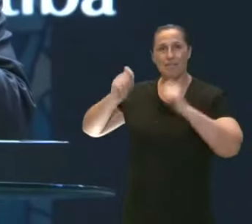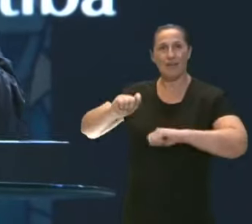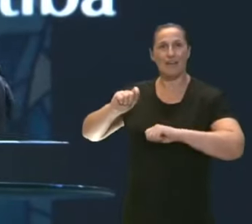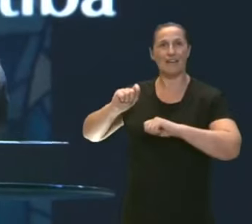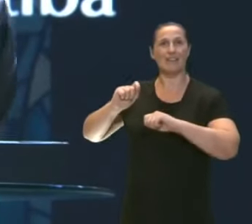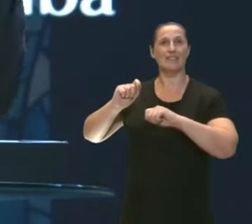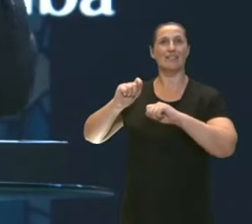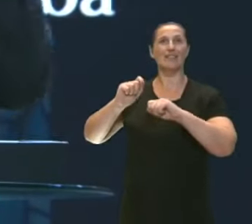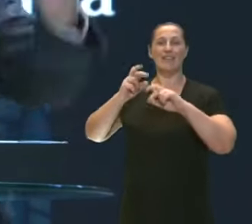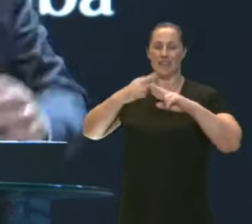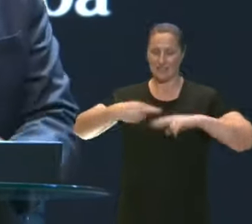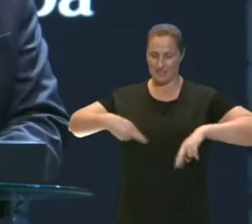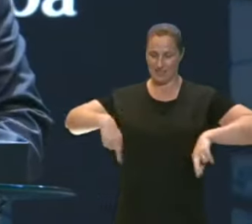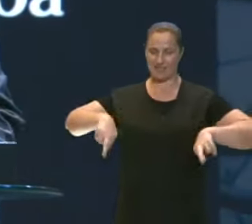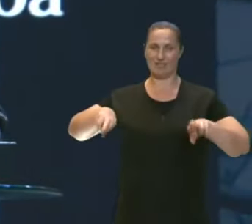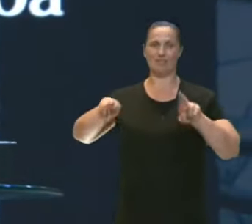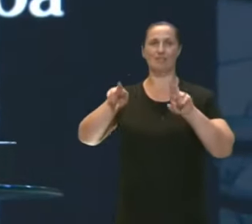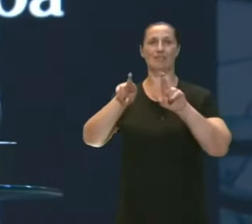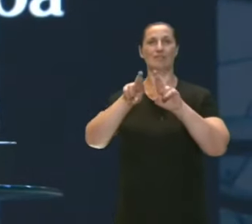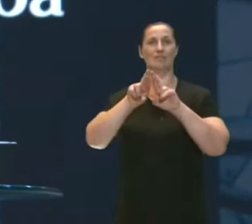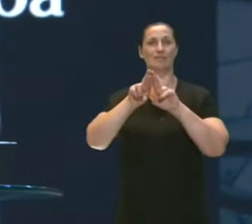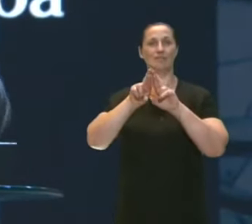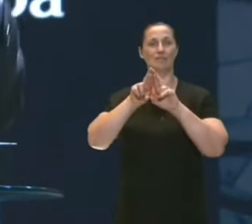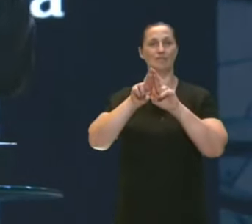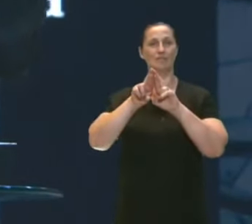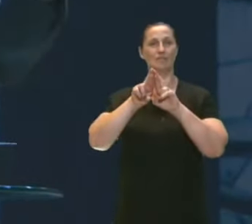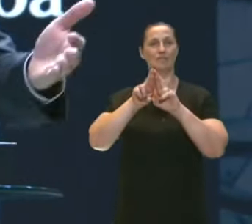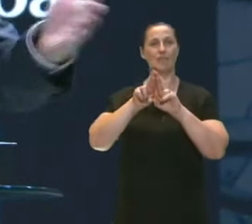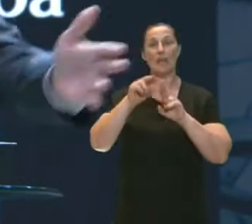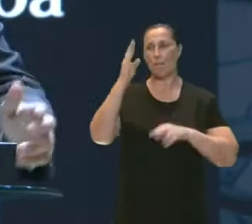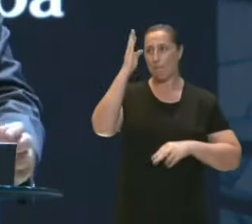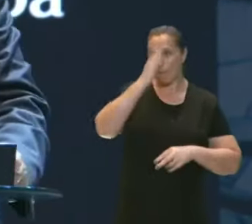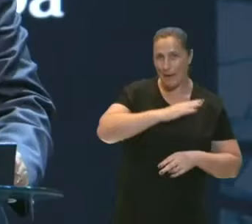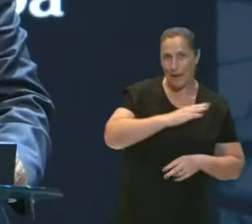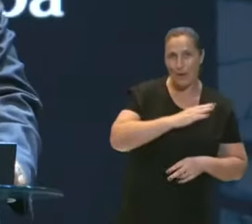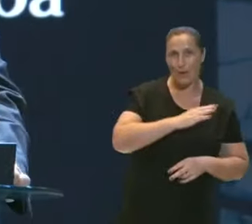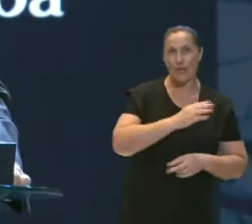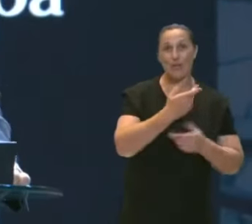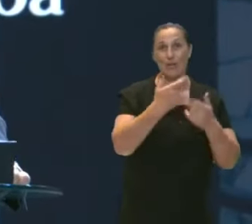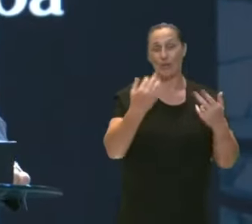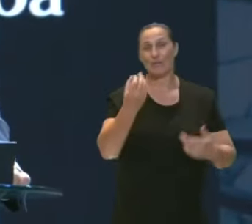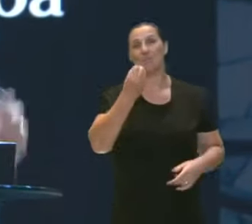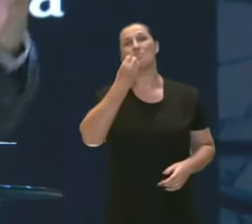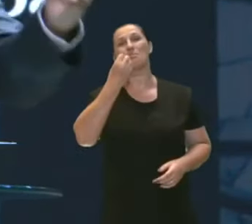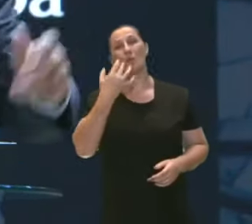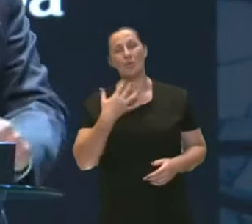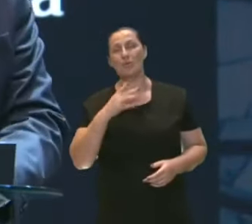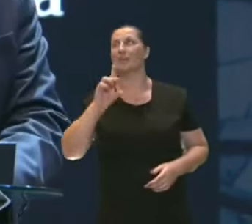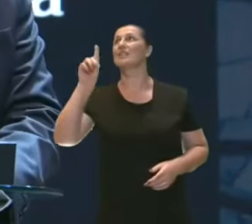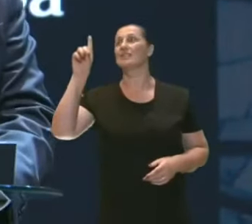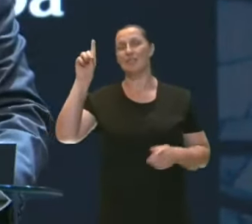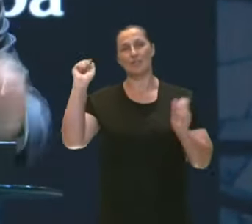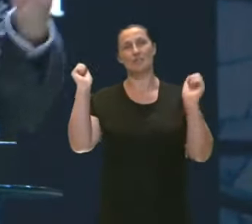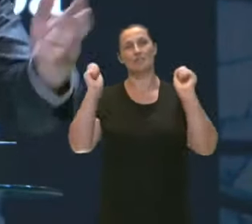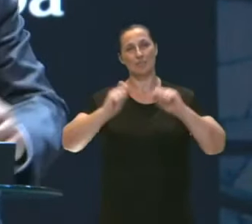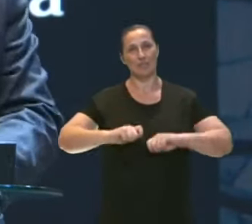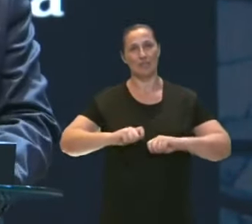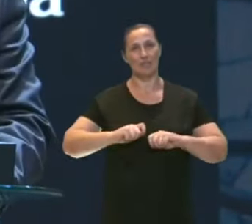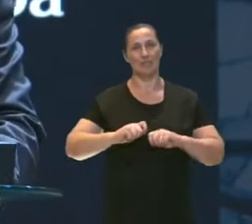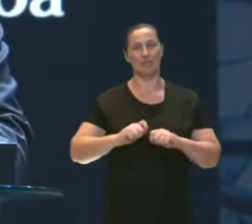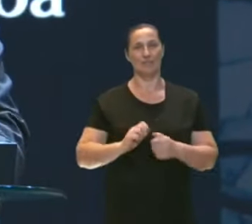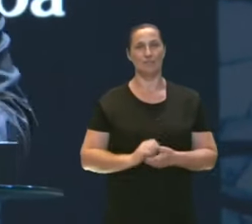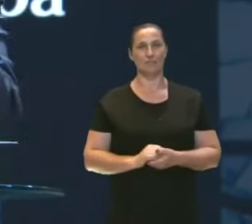bem, para que algo novo aconteça e salvação de Deus possa acontecer no nosso lar, na